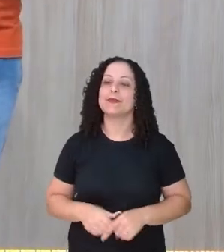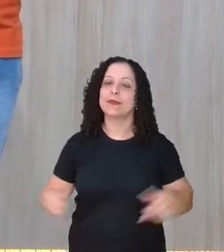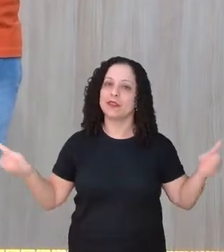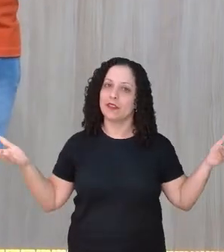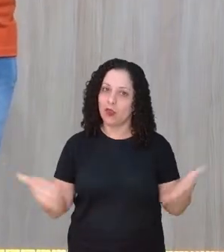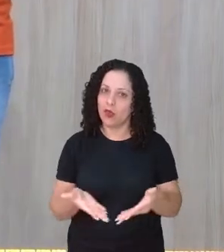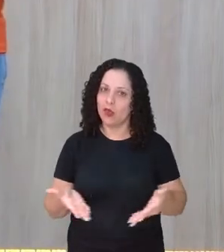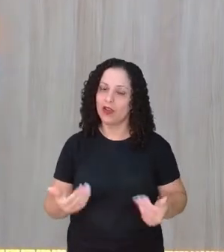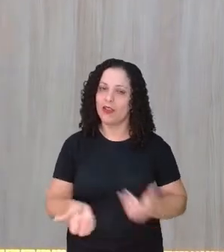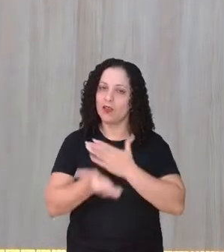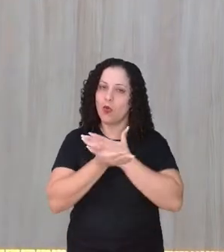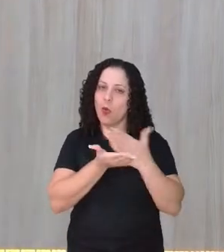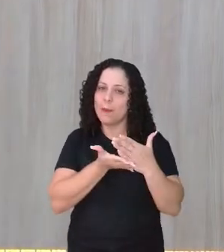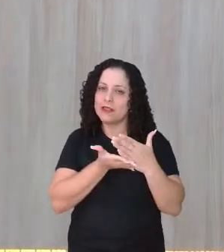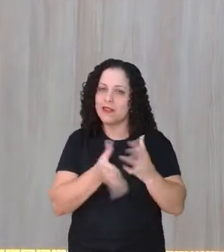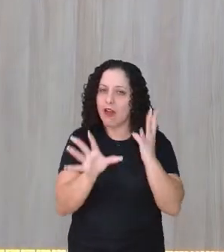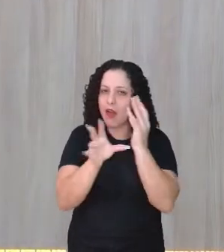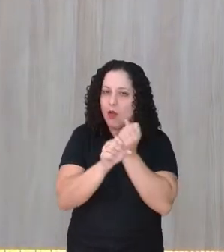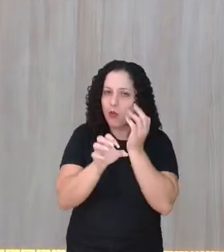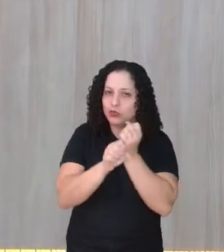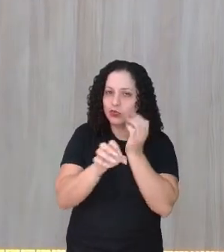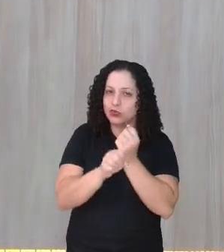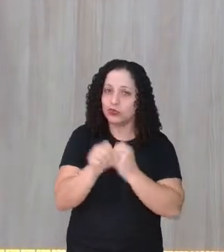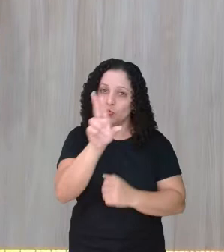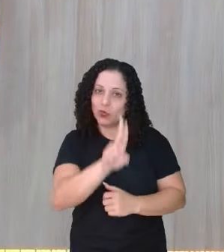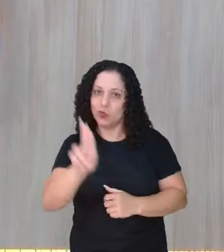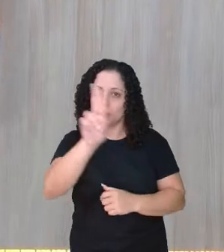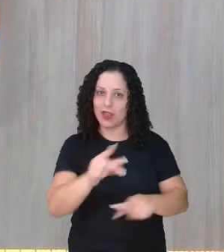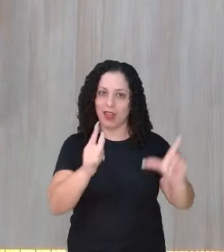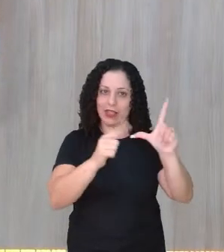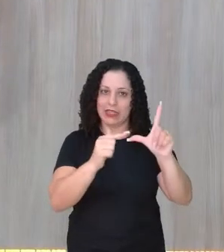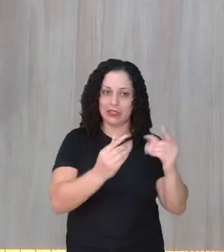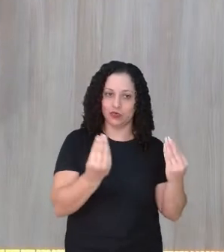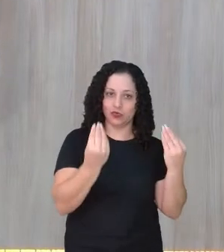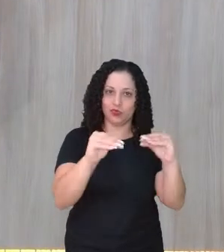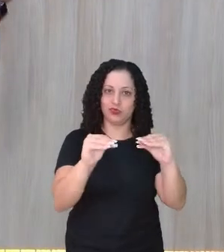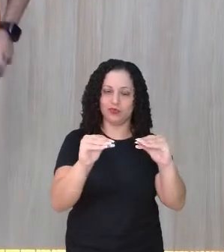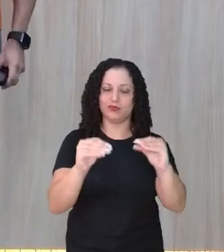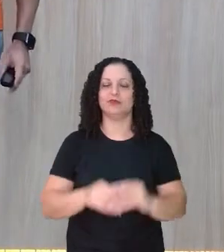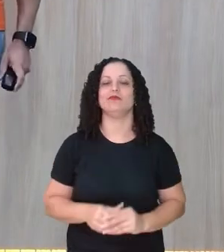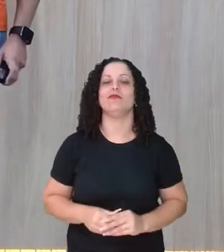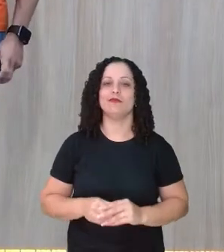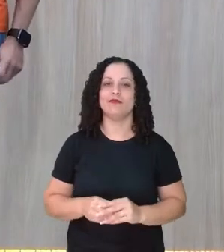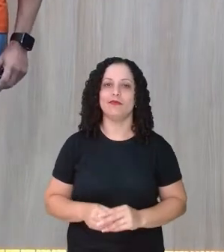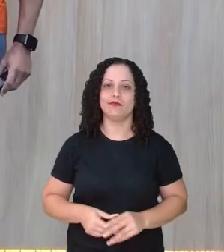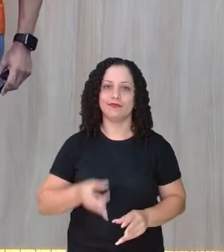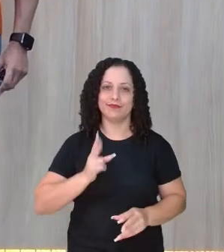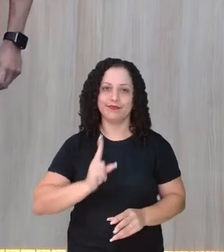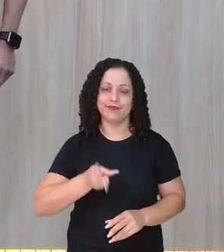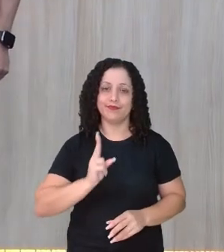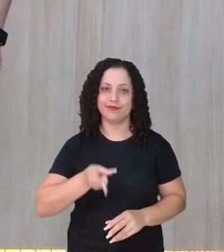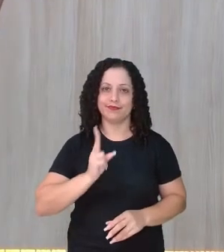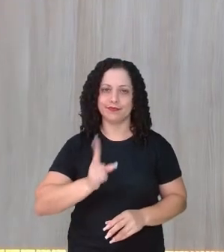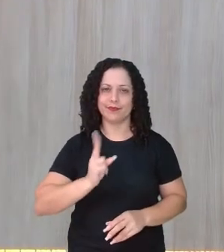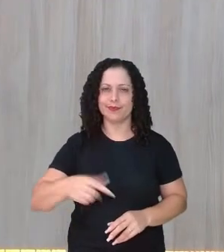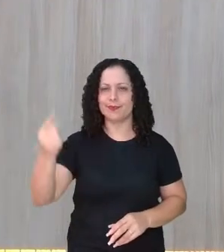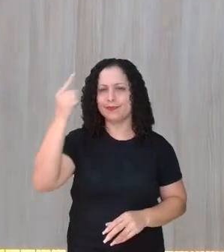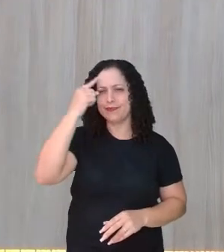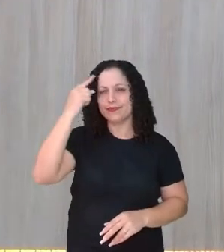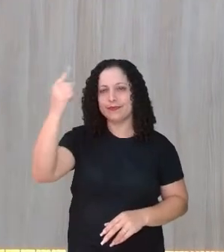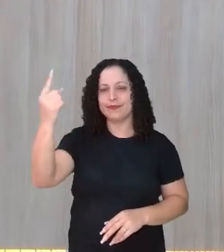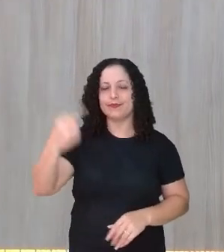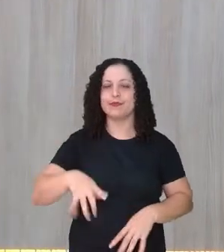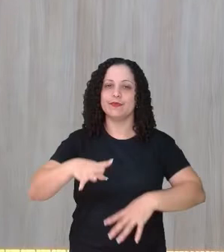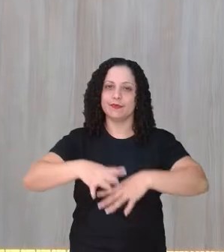fazer operações com essas letras. É isso mesmo. Então, sempre pense em relação à matemática